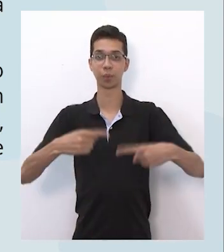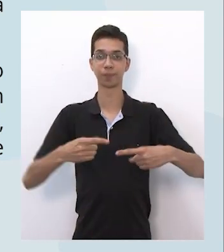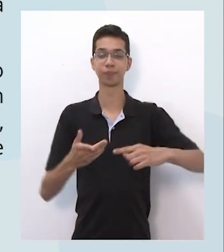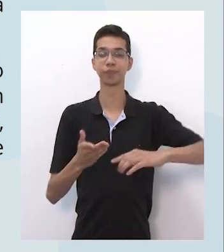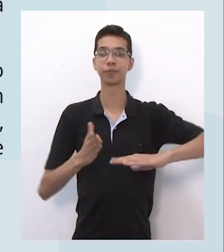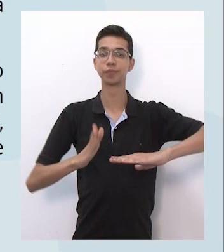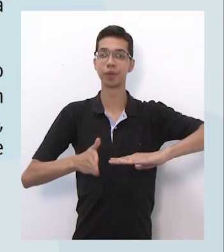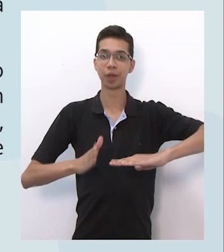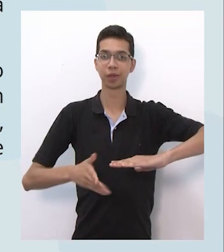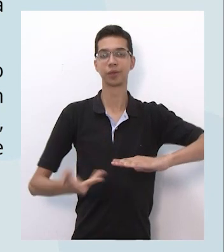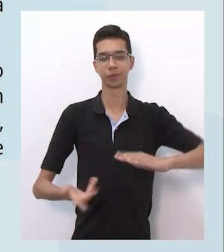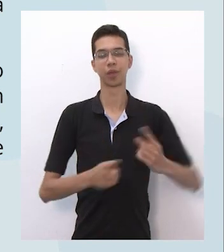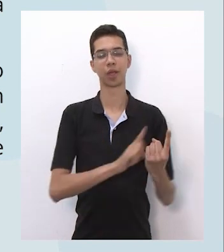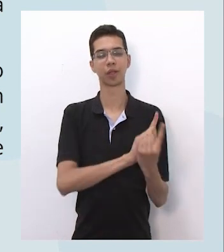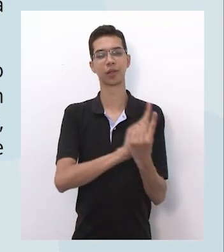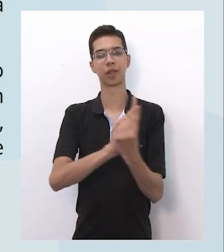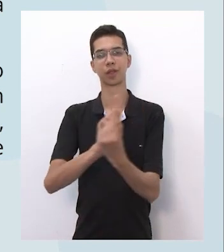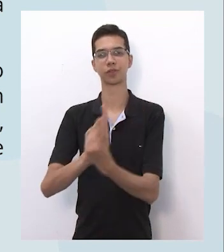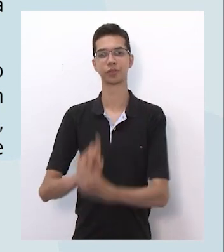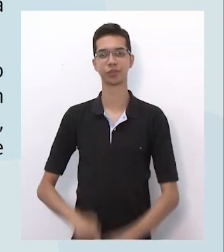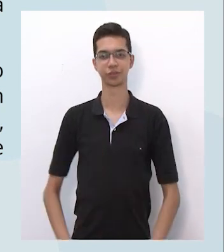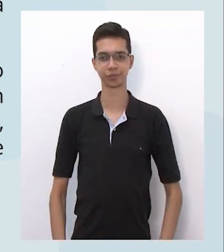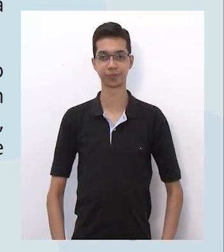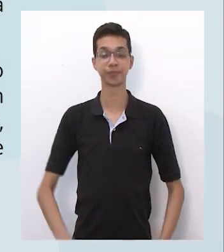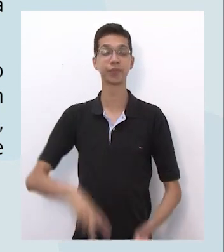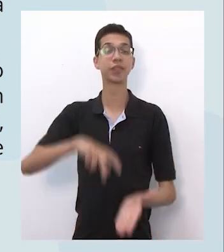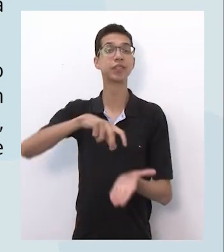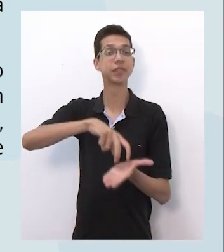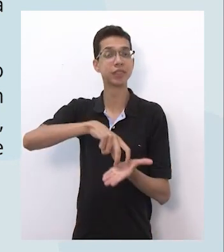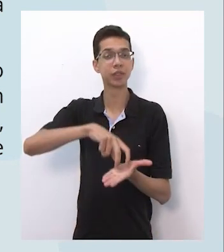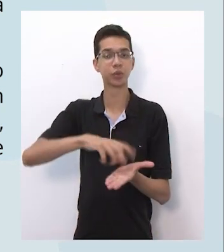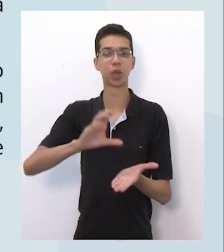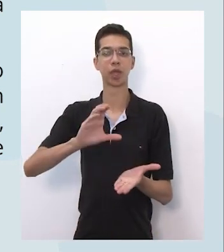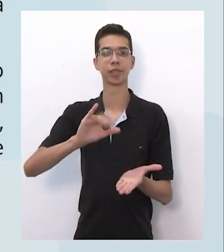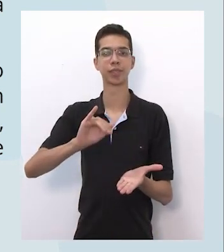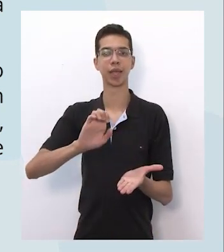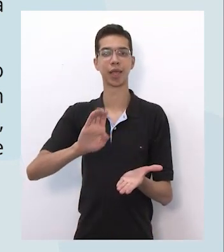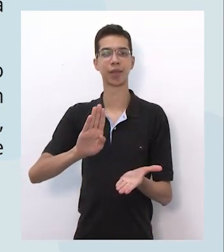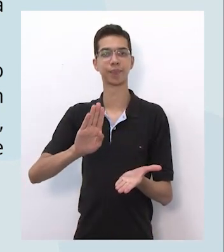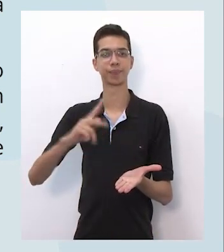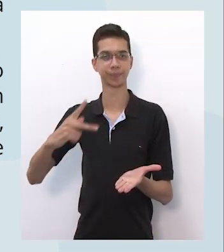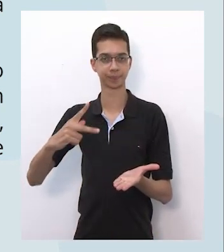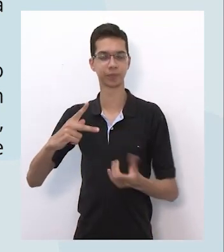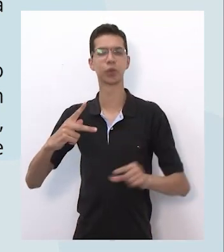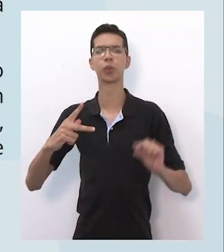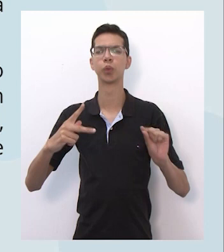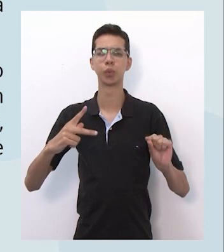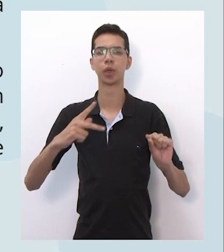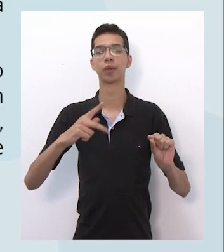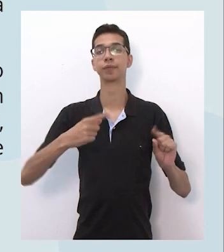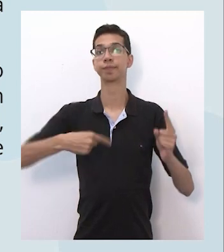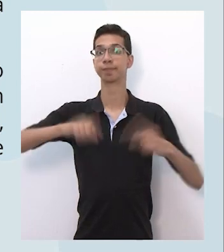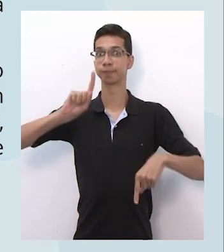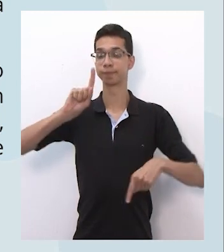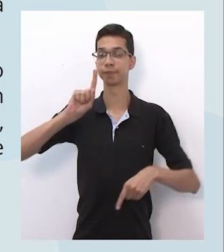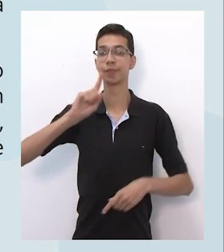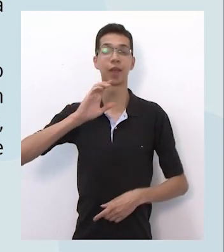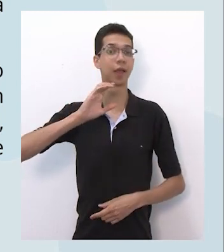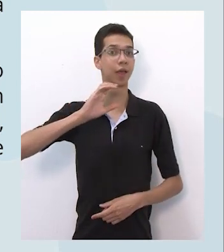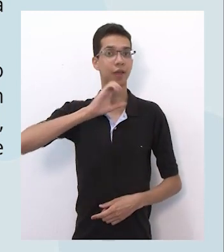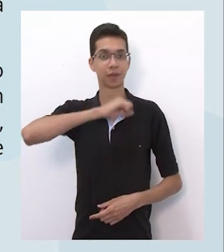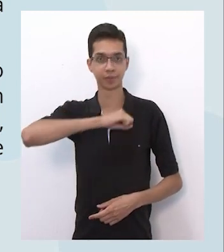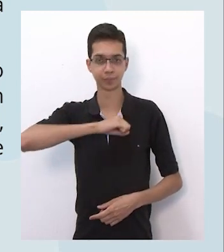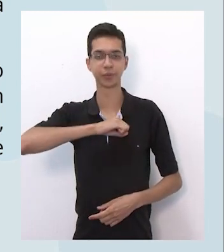Então, o nosso centro ele visa promover e impulsionar a inovação para que ela ocorra de forma ágil, baseada em evidências, integrada a